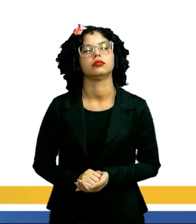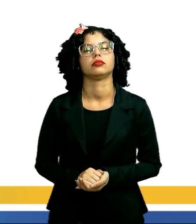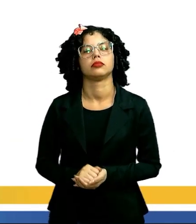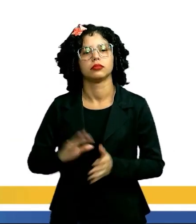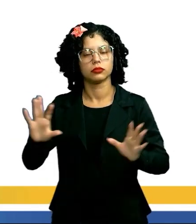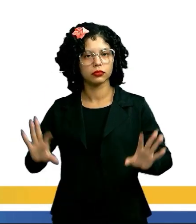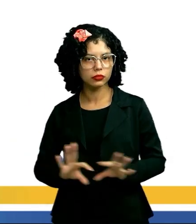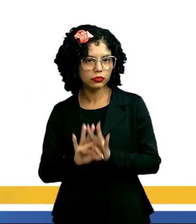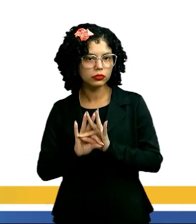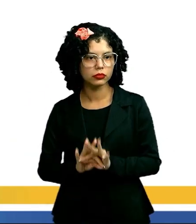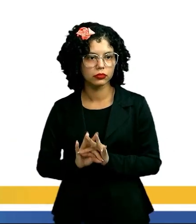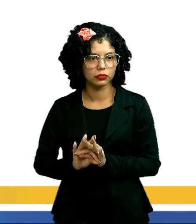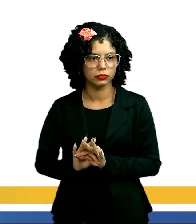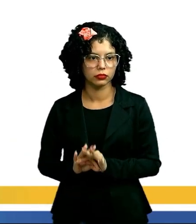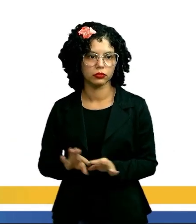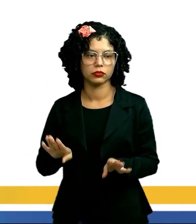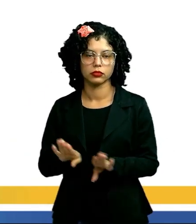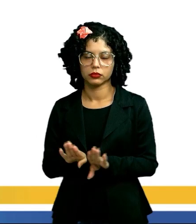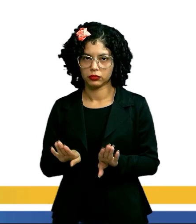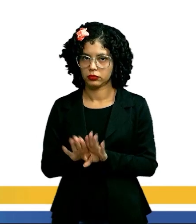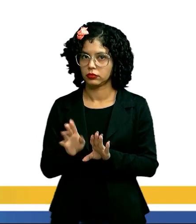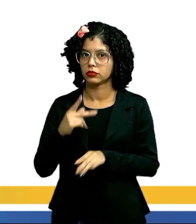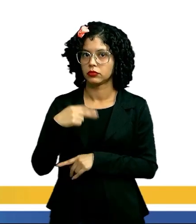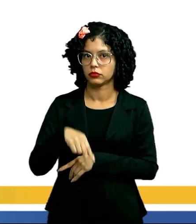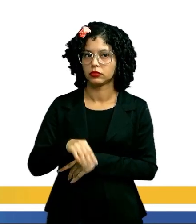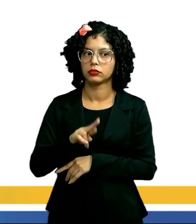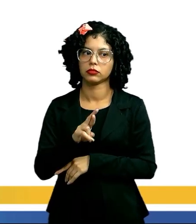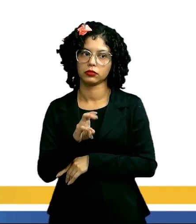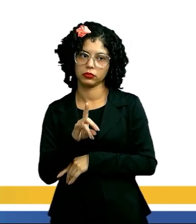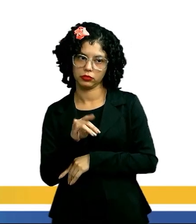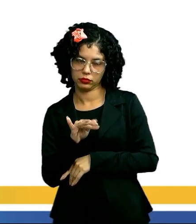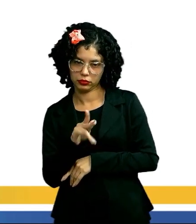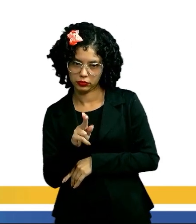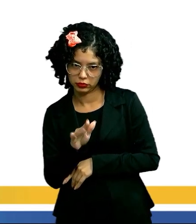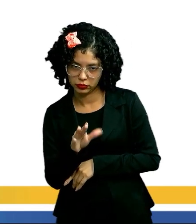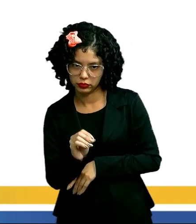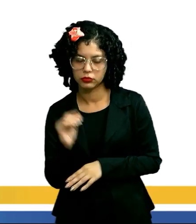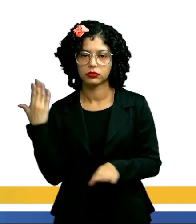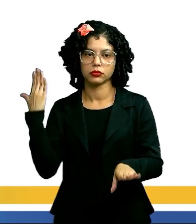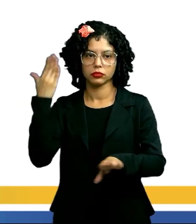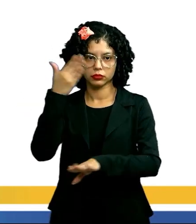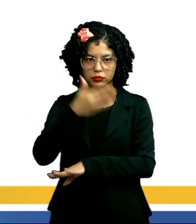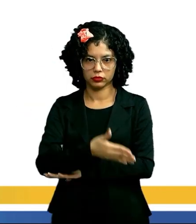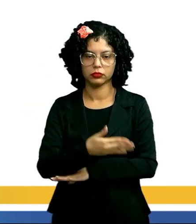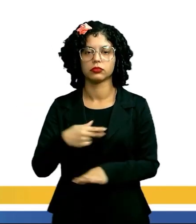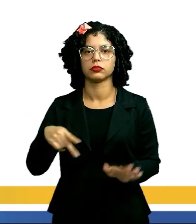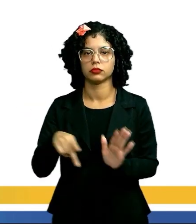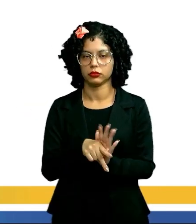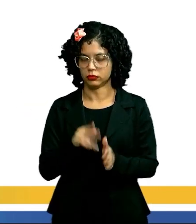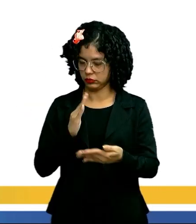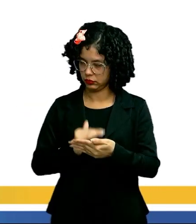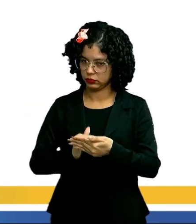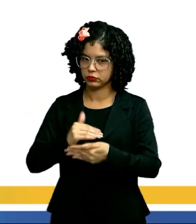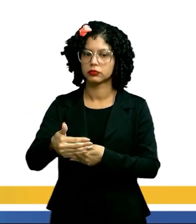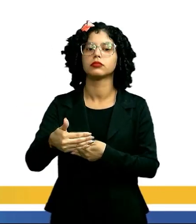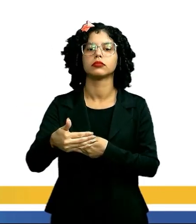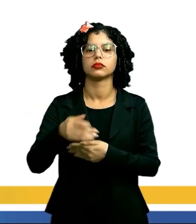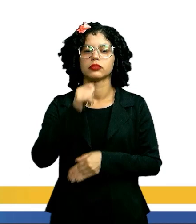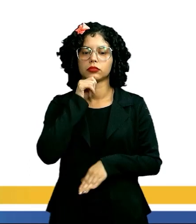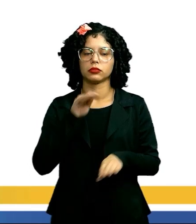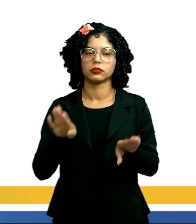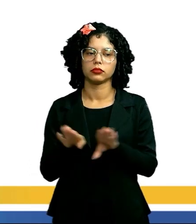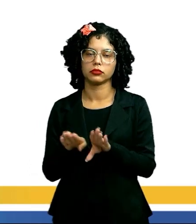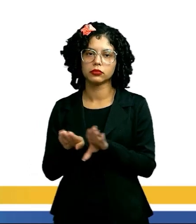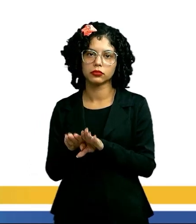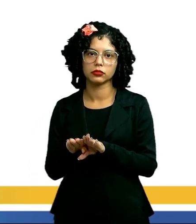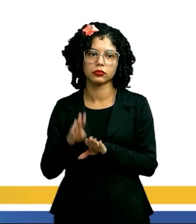ela é uma ligação dativa, né? Porque o nitrogênio ele atravessa o seu octeto, ele ultrapassa o seu octeto,